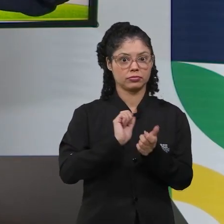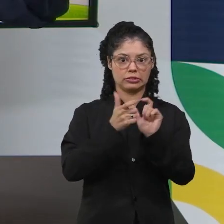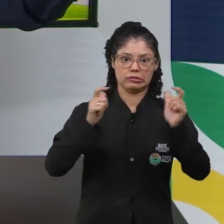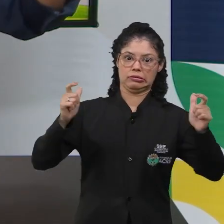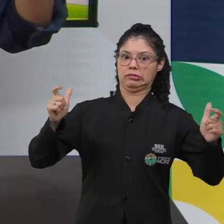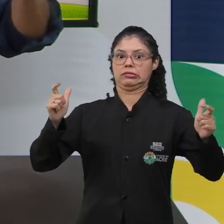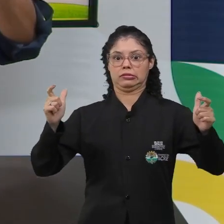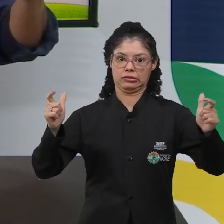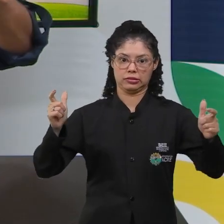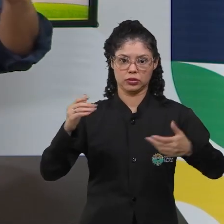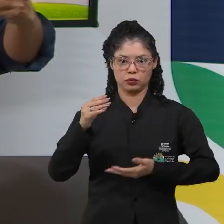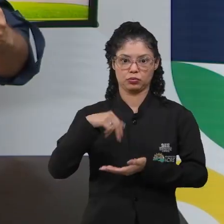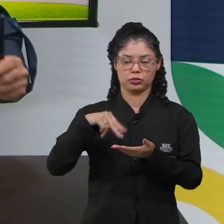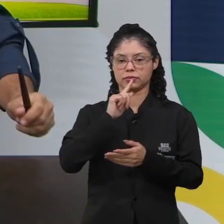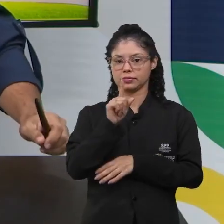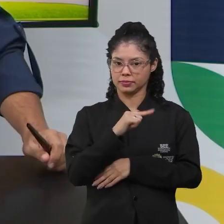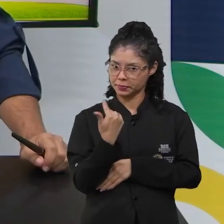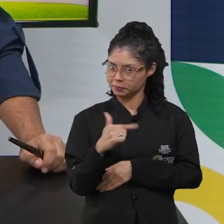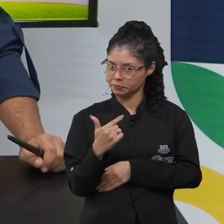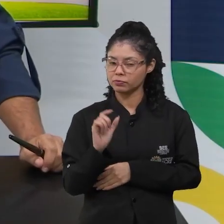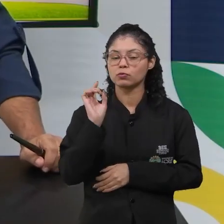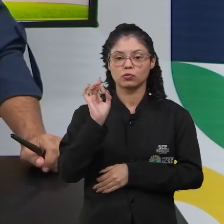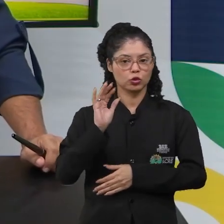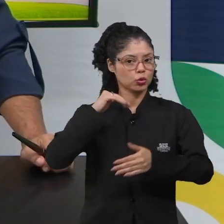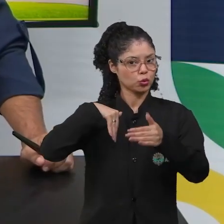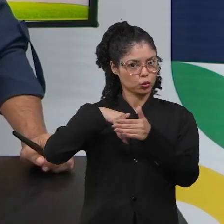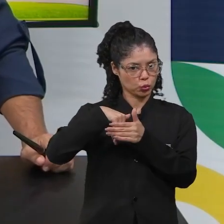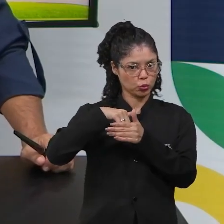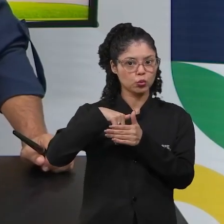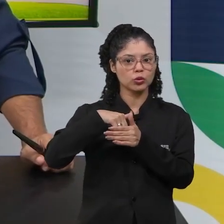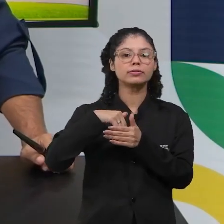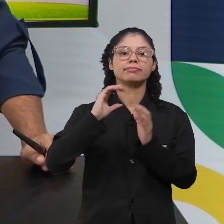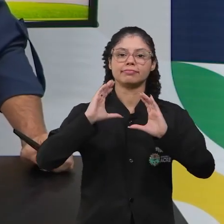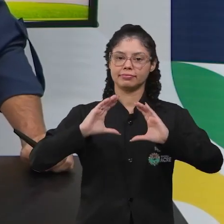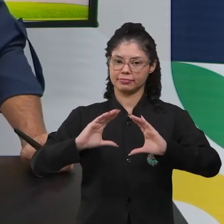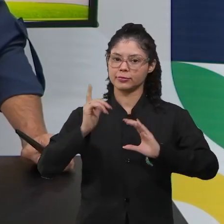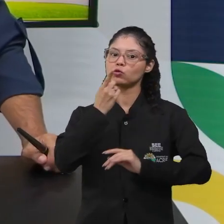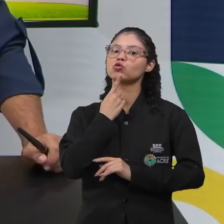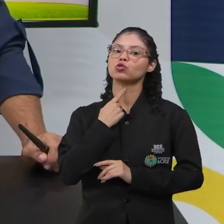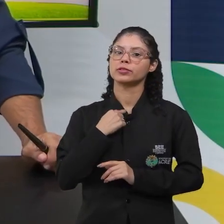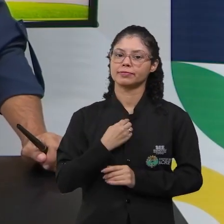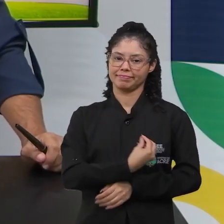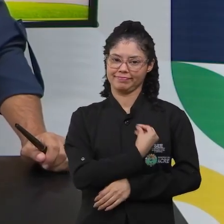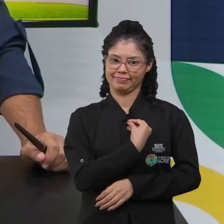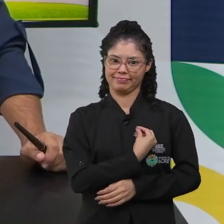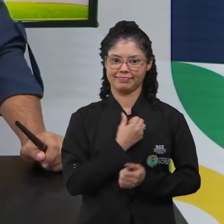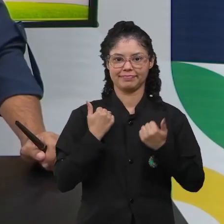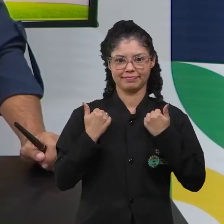grandes malabarismos, não há grandes... Apenas a vontade de vivenciar e participar. Basicamente